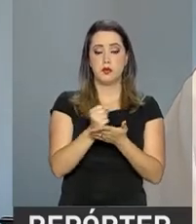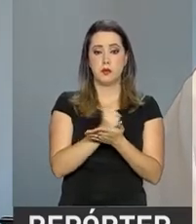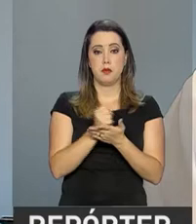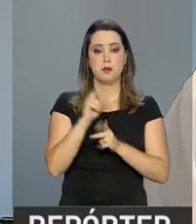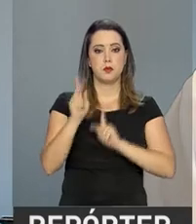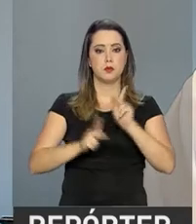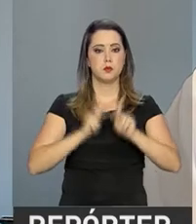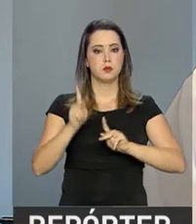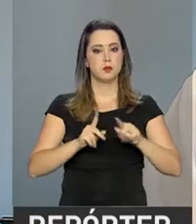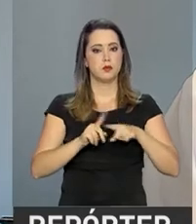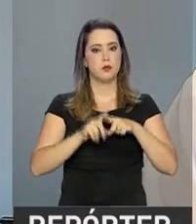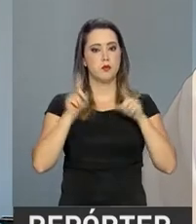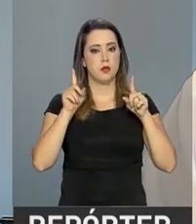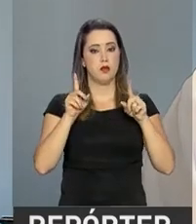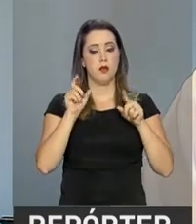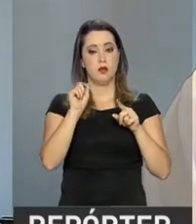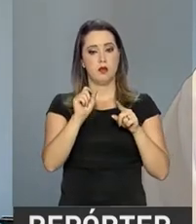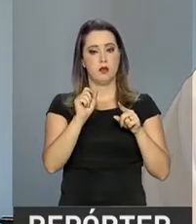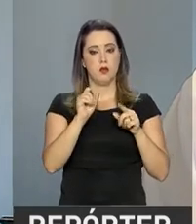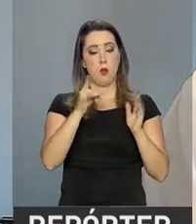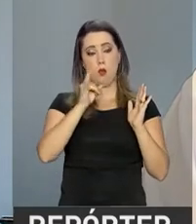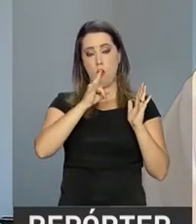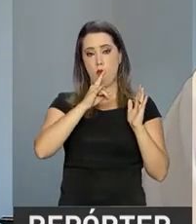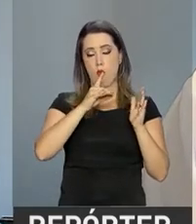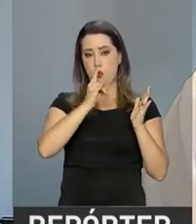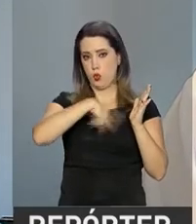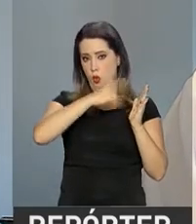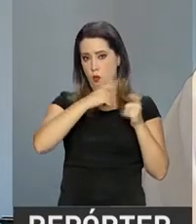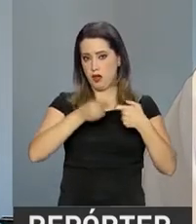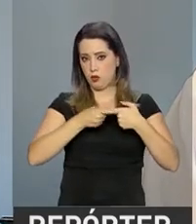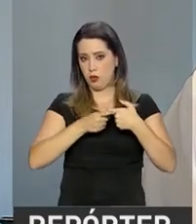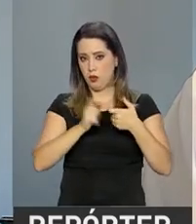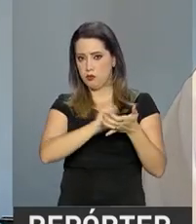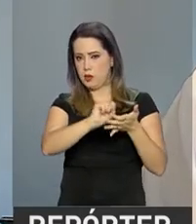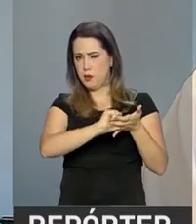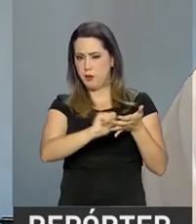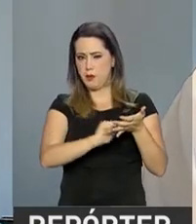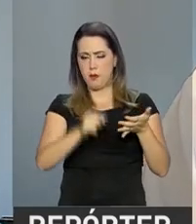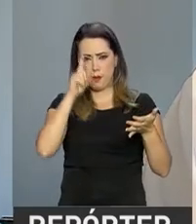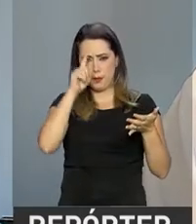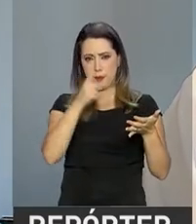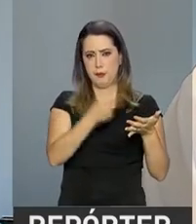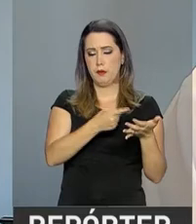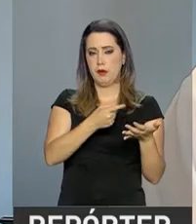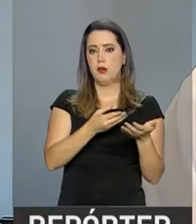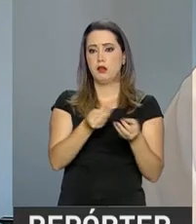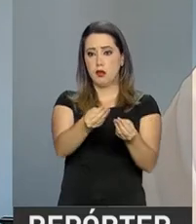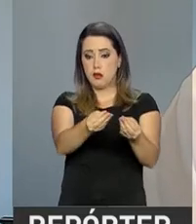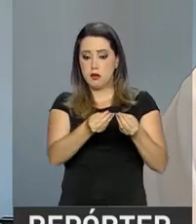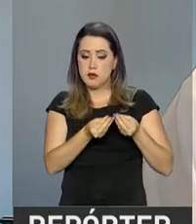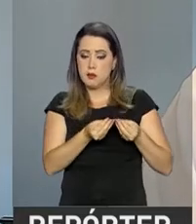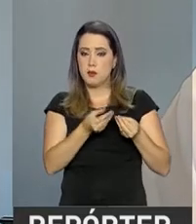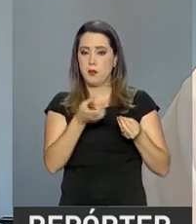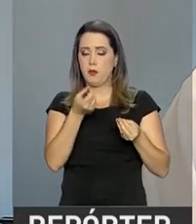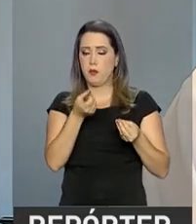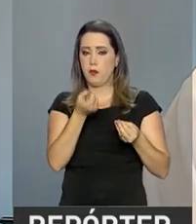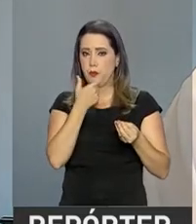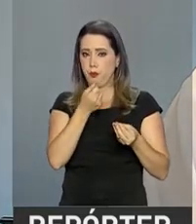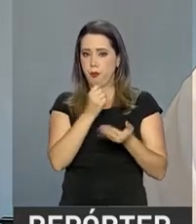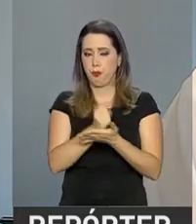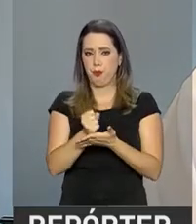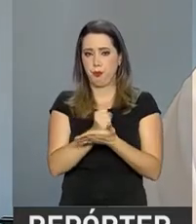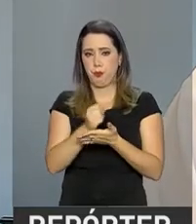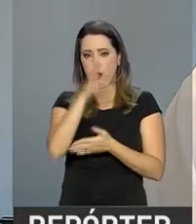popular então com a prescrição do médico ele vai a uma farmácia credenciada e recebe gratuitamente essa